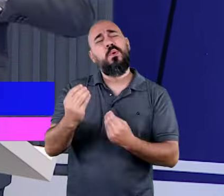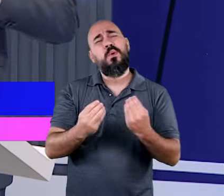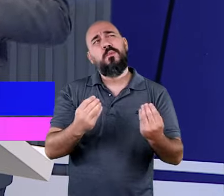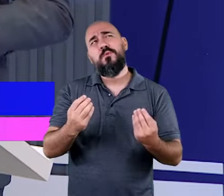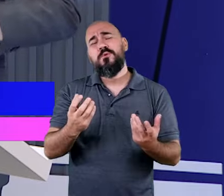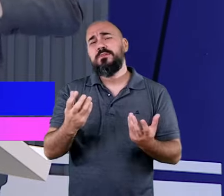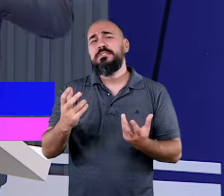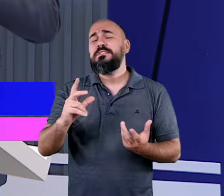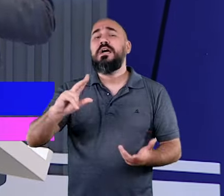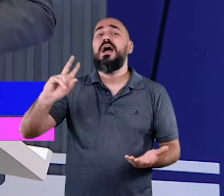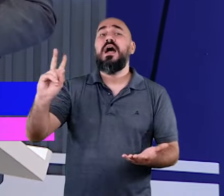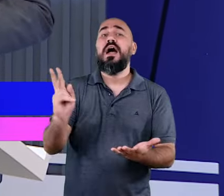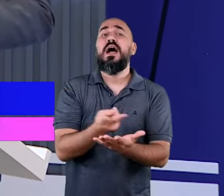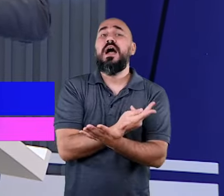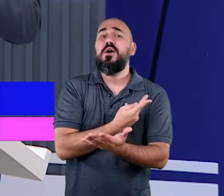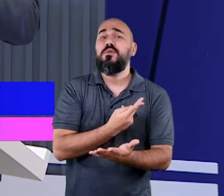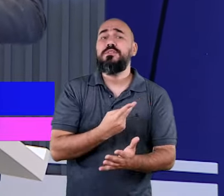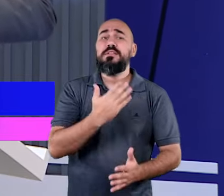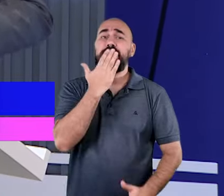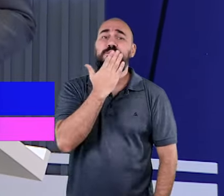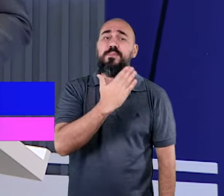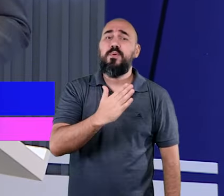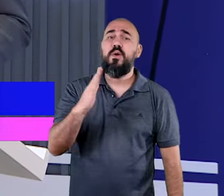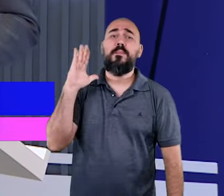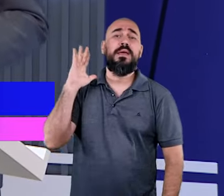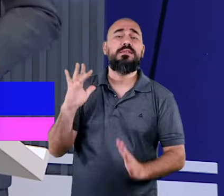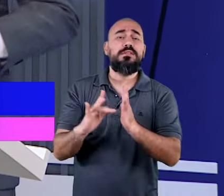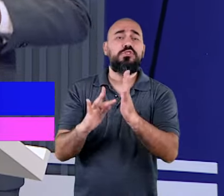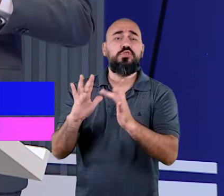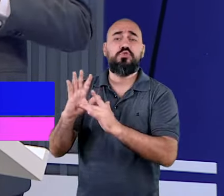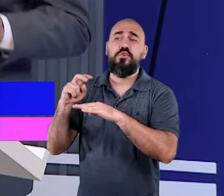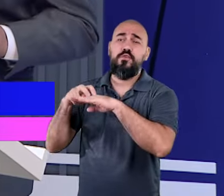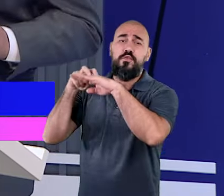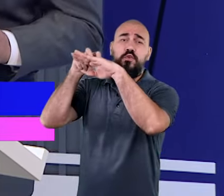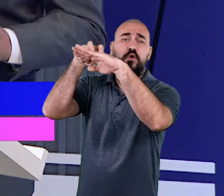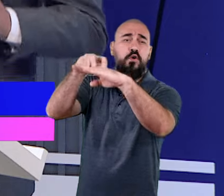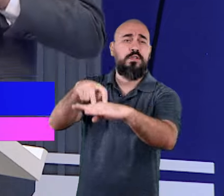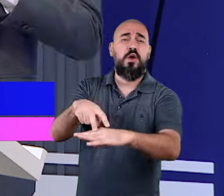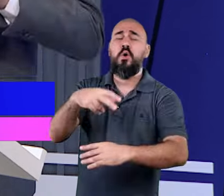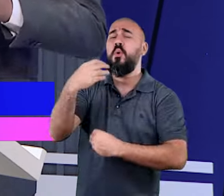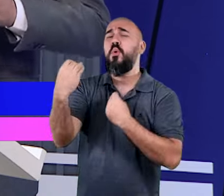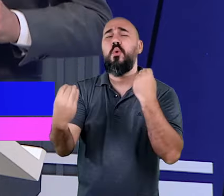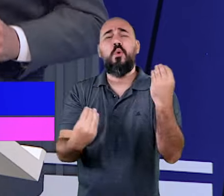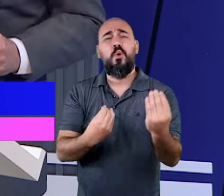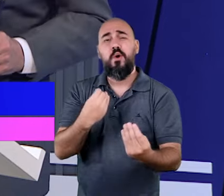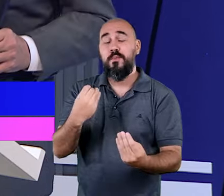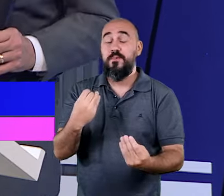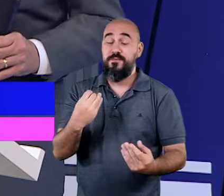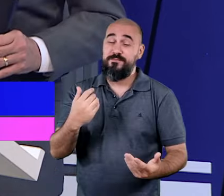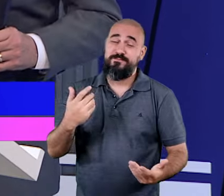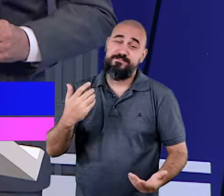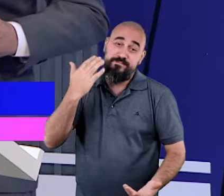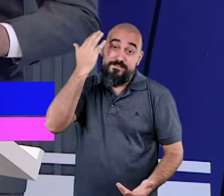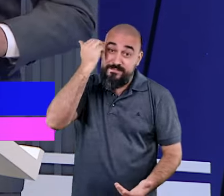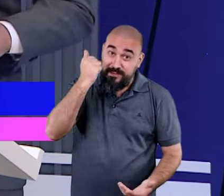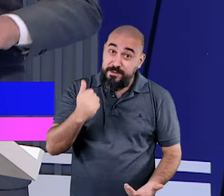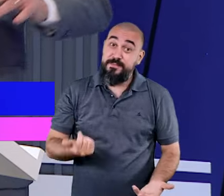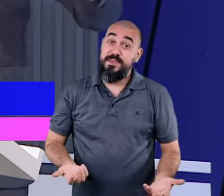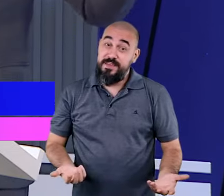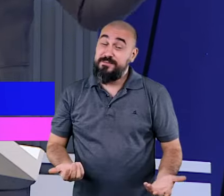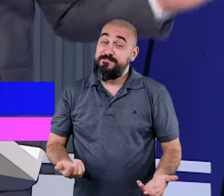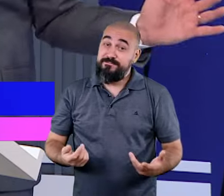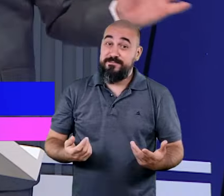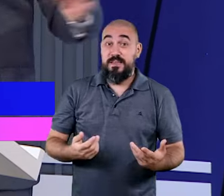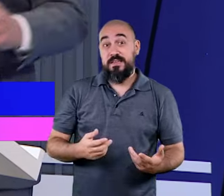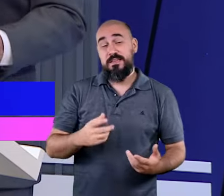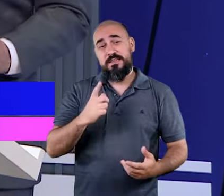a maior promessa que encontramos na Bíblia: a volta de Cristo Jesus. Como